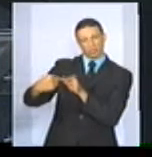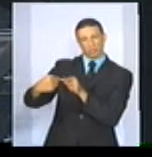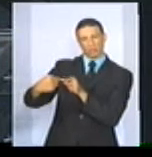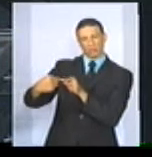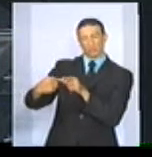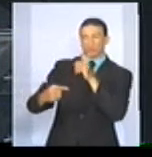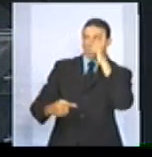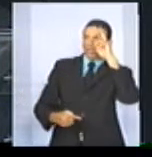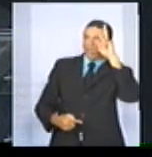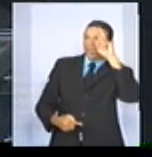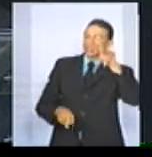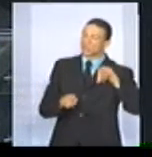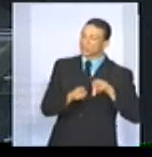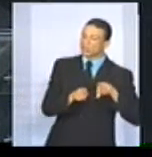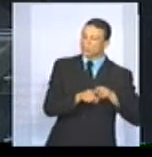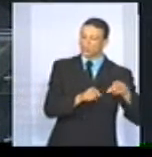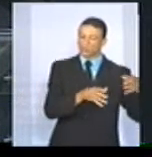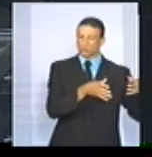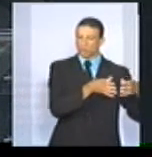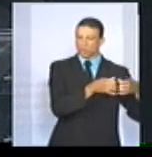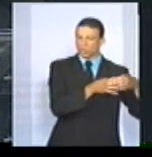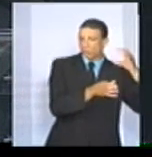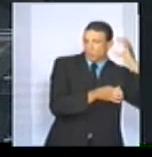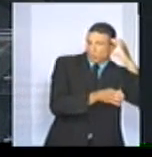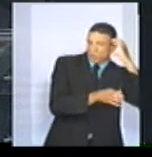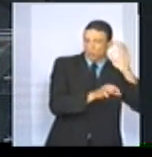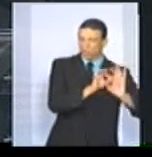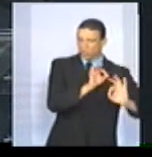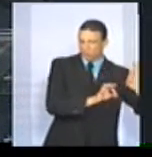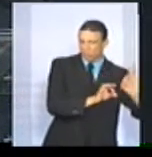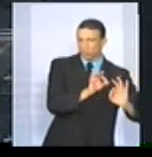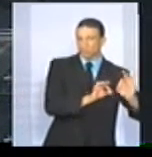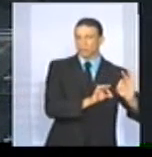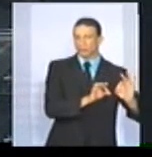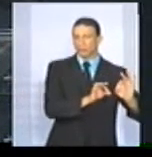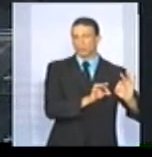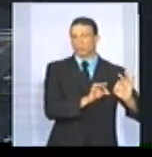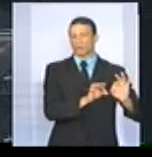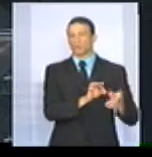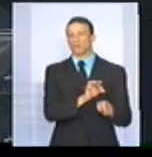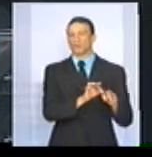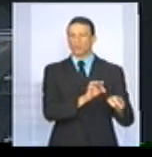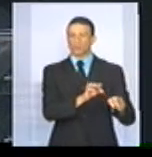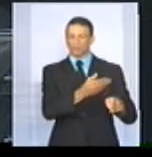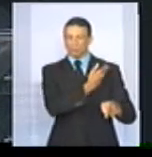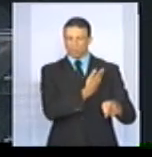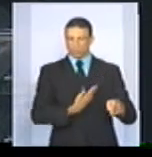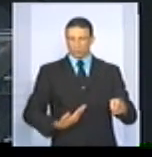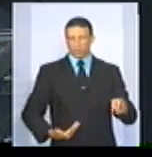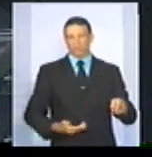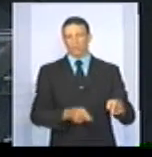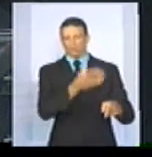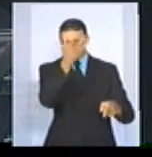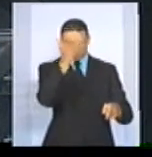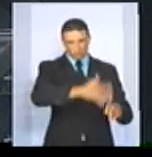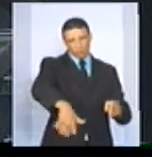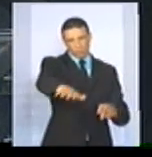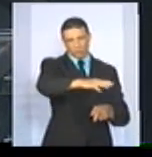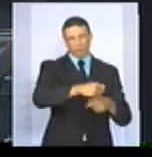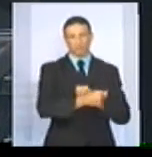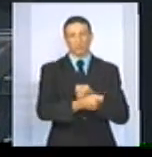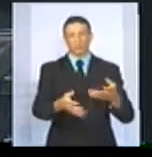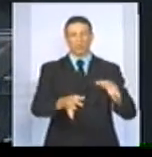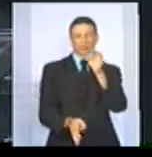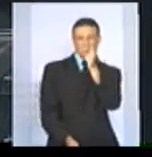outros, o serviço de radiodifusão leva em si e entrega para o seu público as mensagens da própria